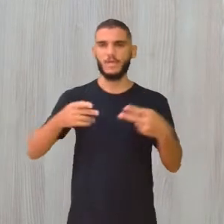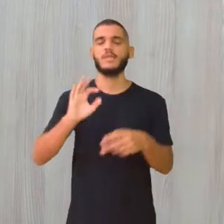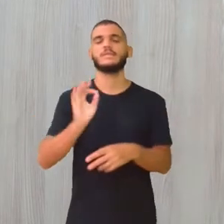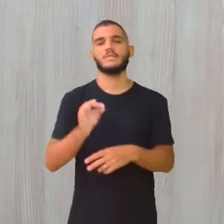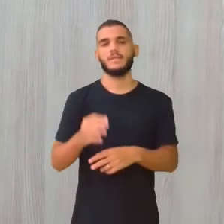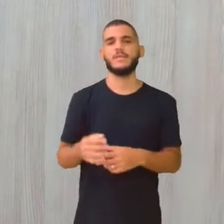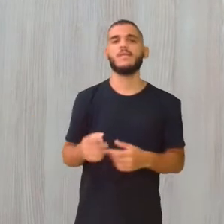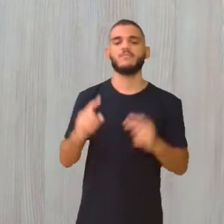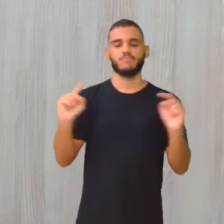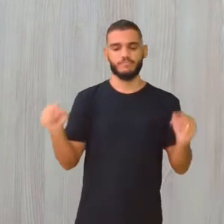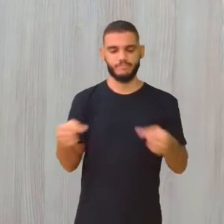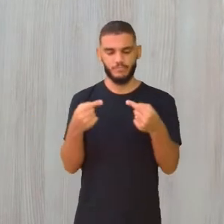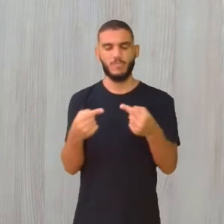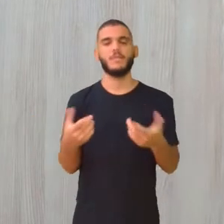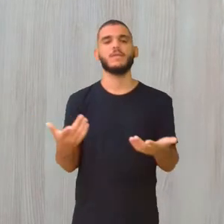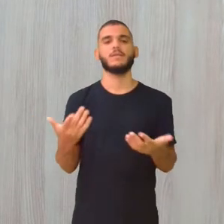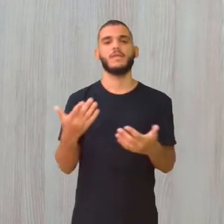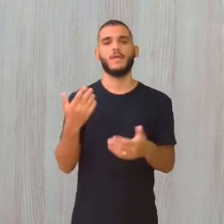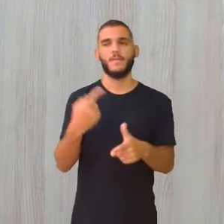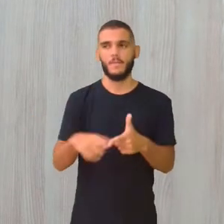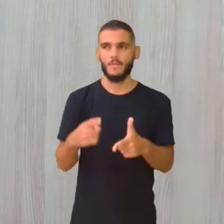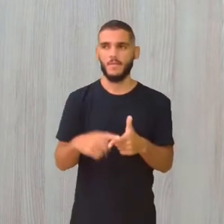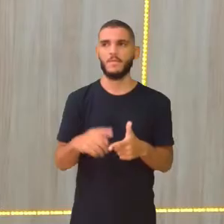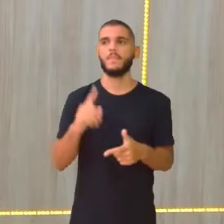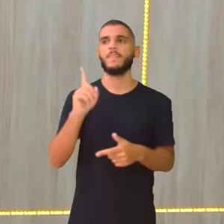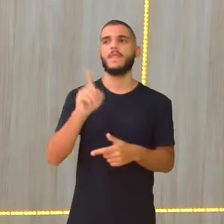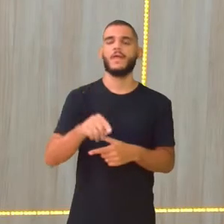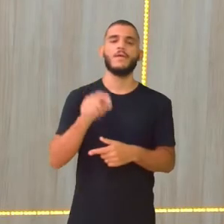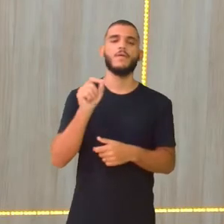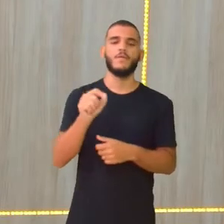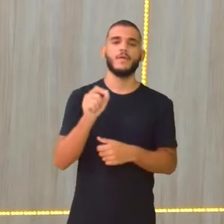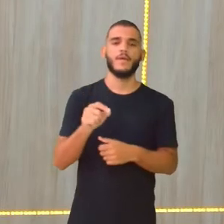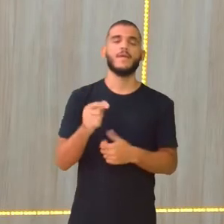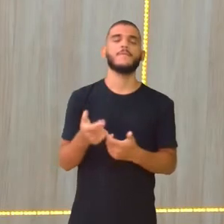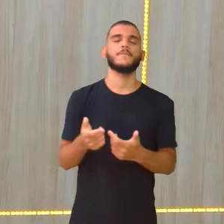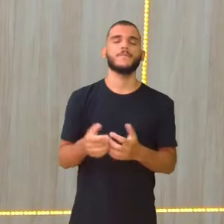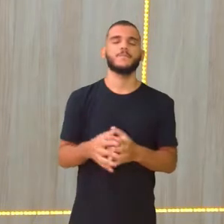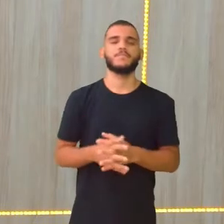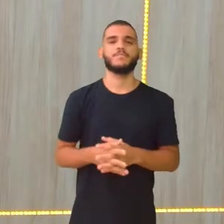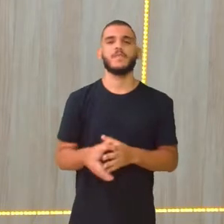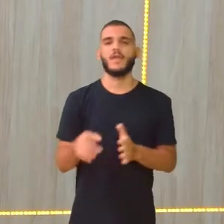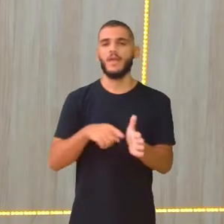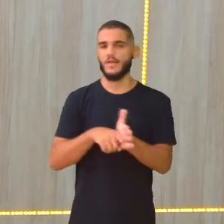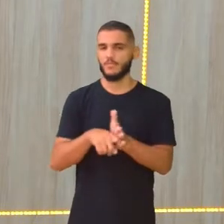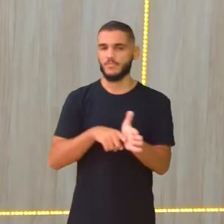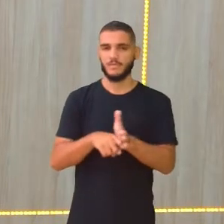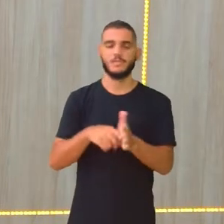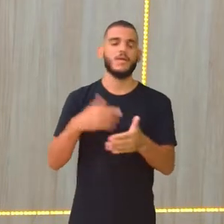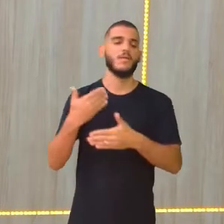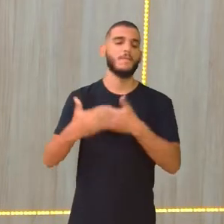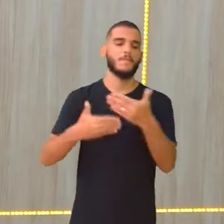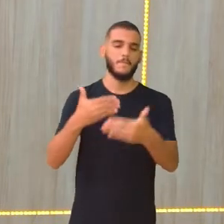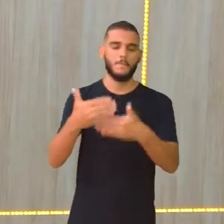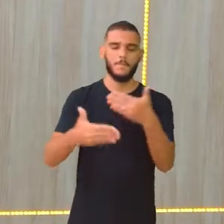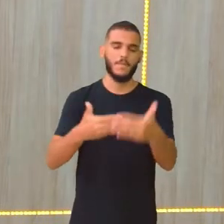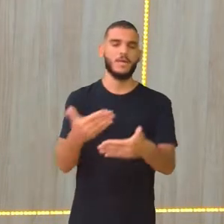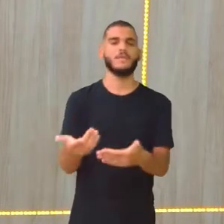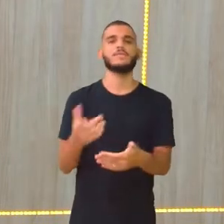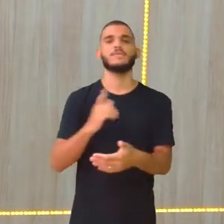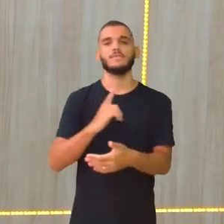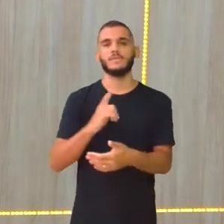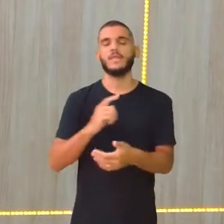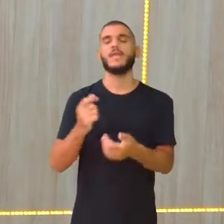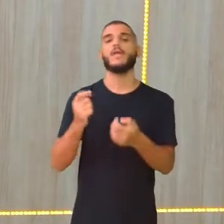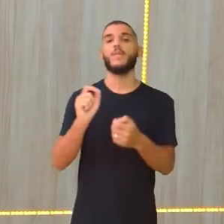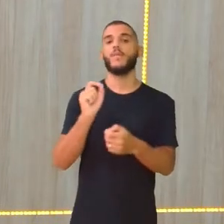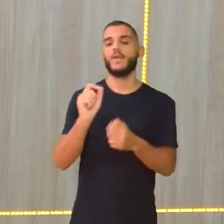para combater essa praga. Então, veja, a questão aí, né, as grandes pesquisas em relação a essa